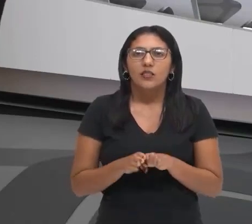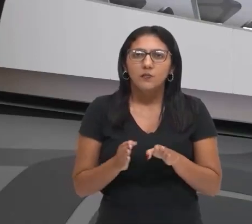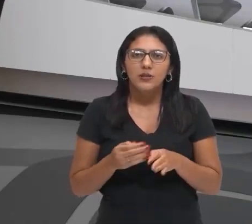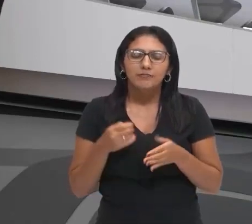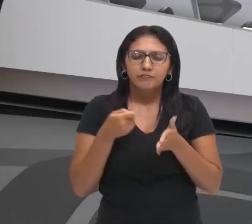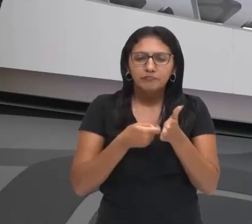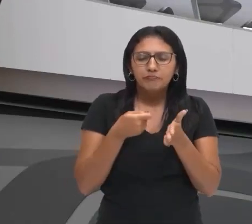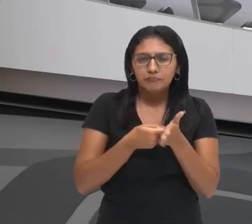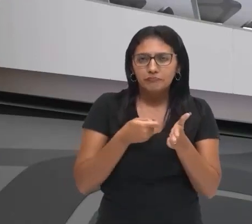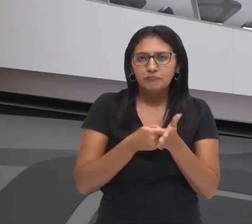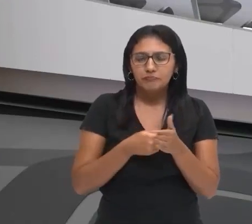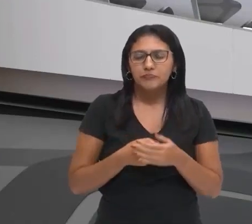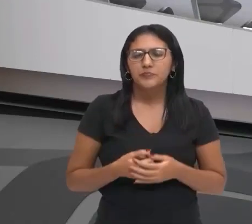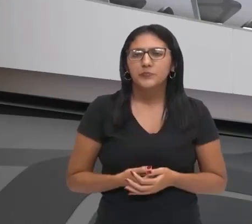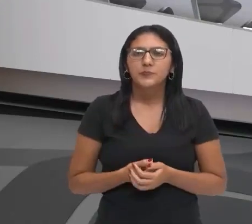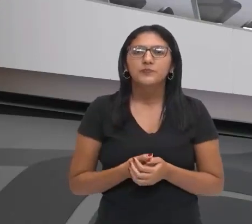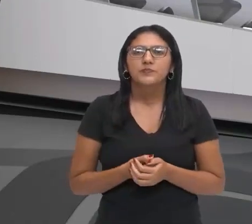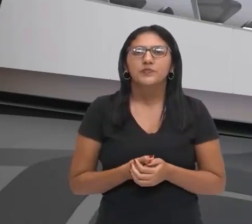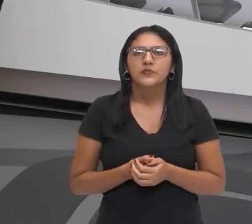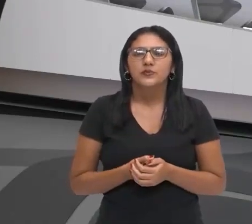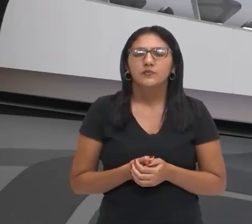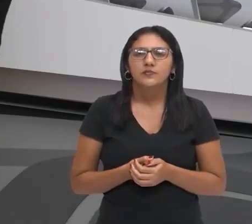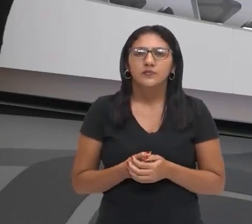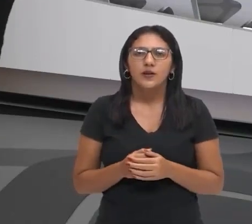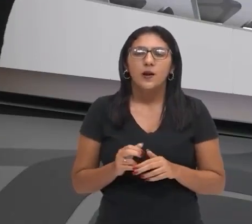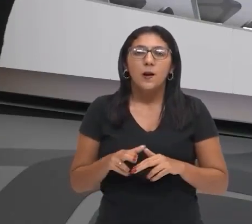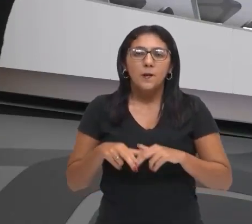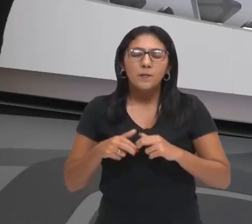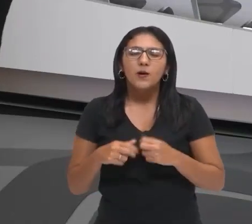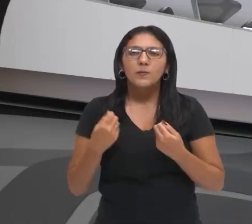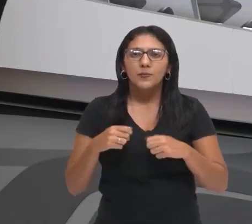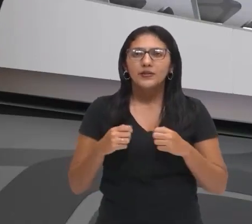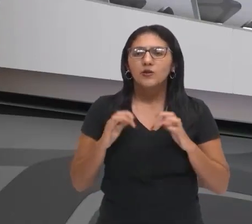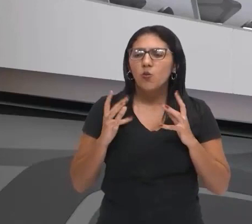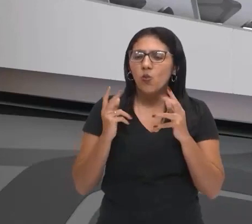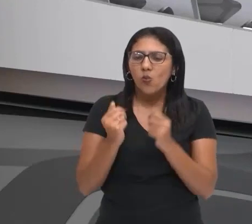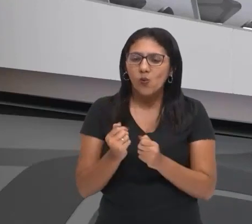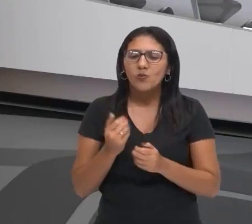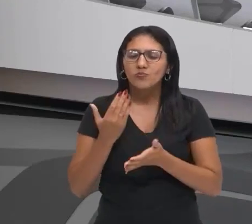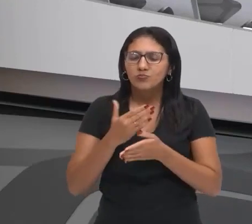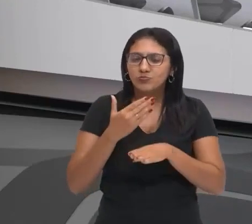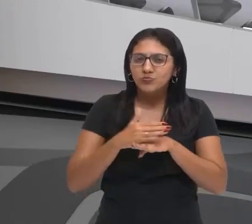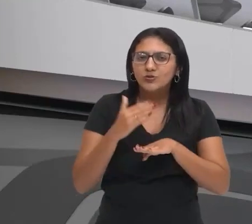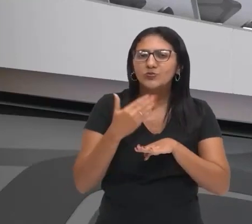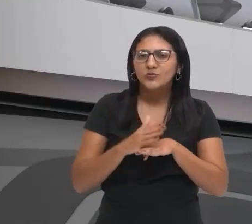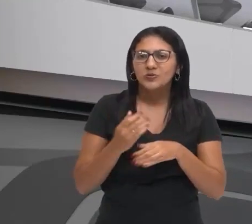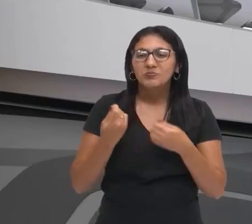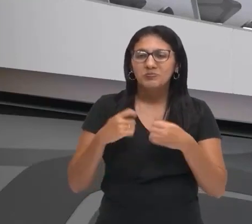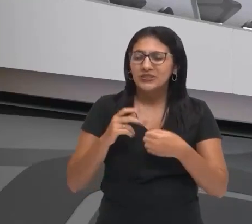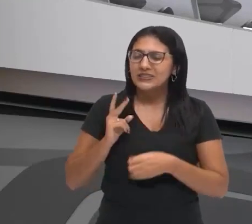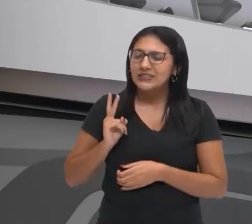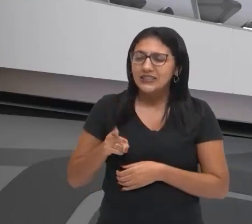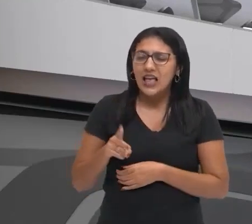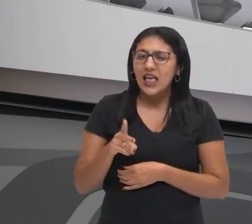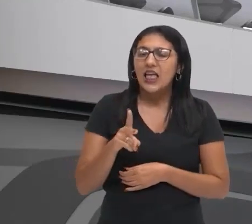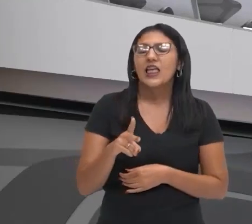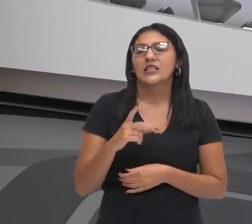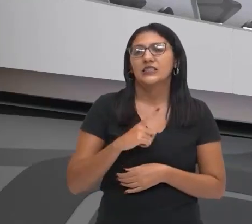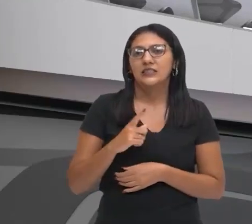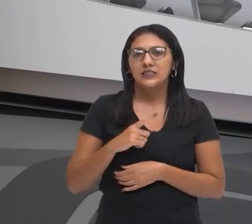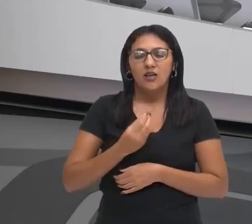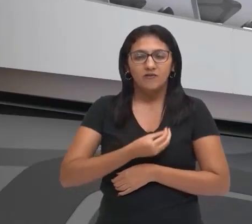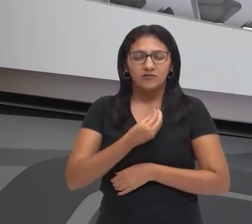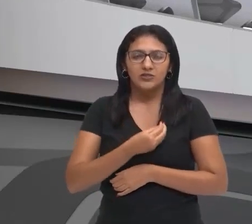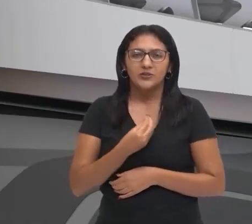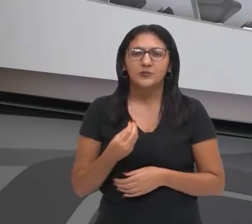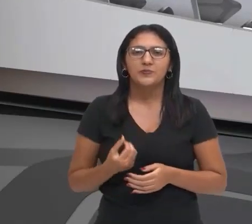cima disso. Mas para que tudo isso aconteça, eu trouxe para vocês um quadro que nós precisamos ter diariamente nas nossas vidas.